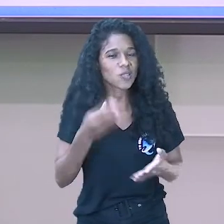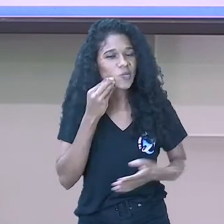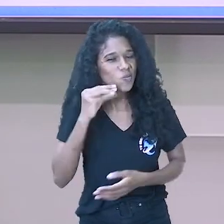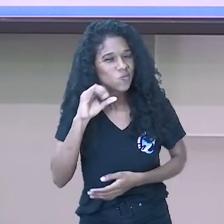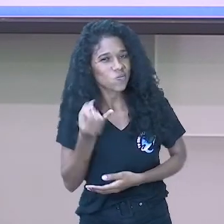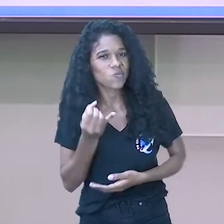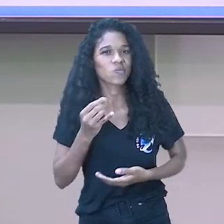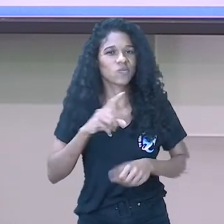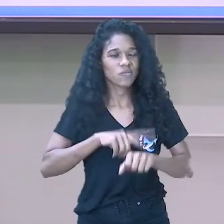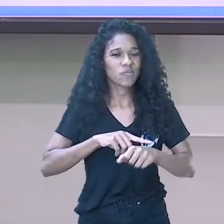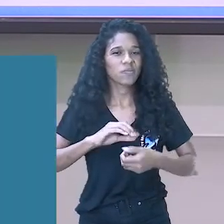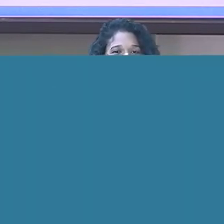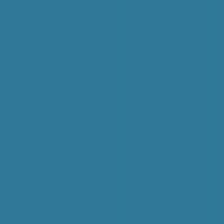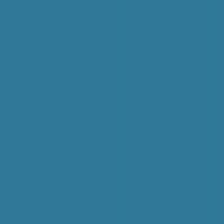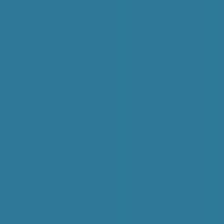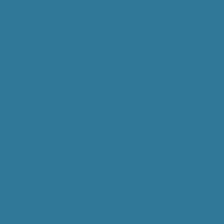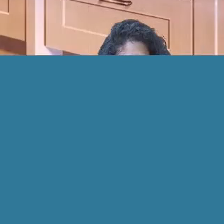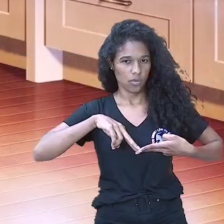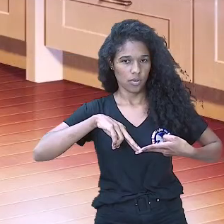momento.